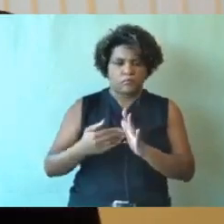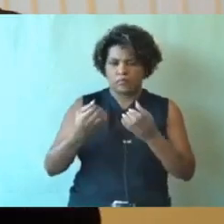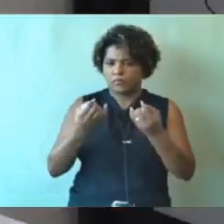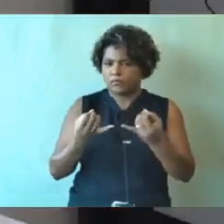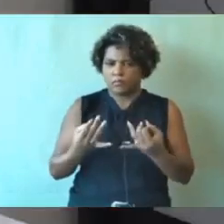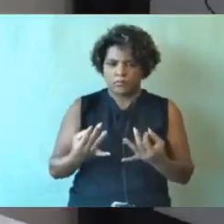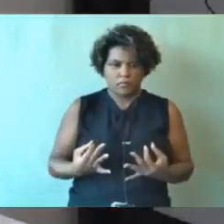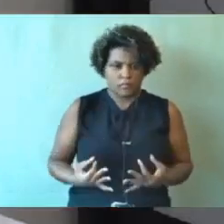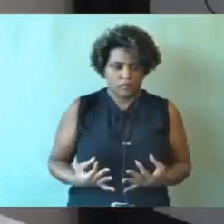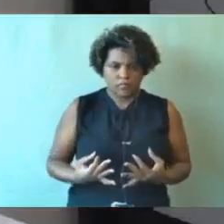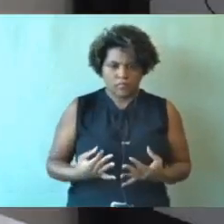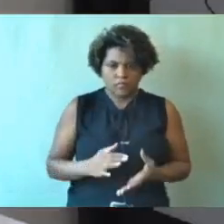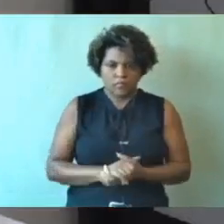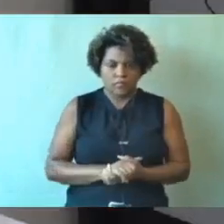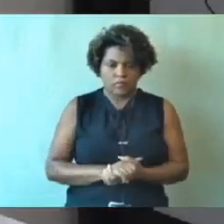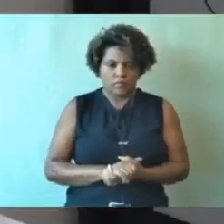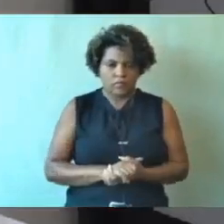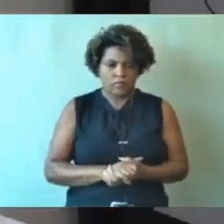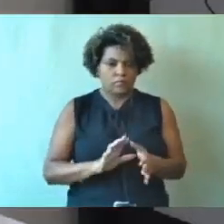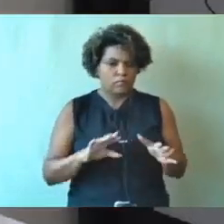que passou o dinheiro.